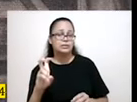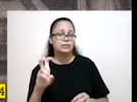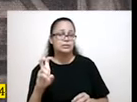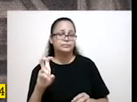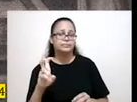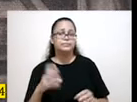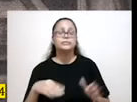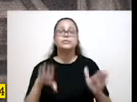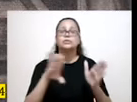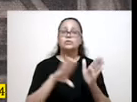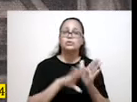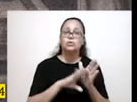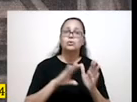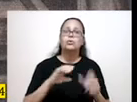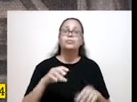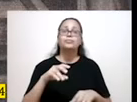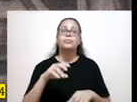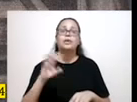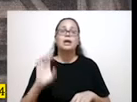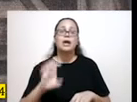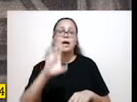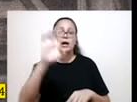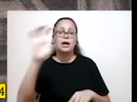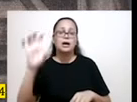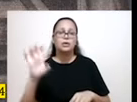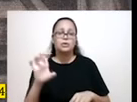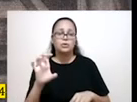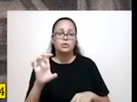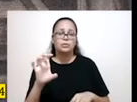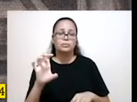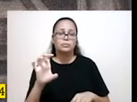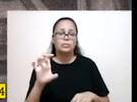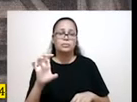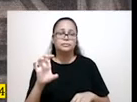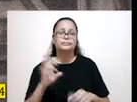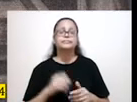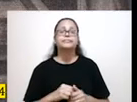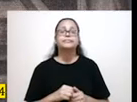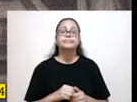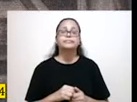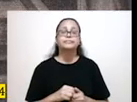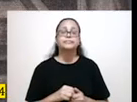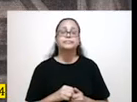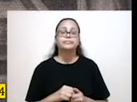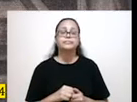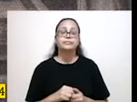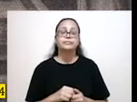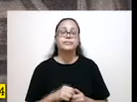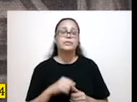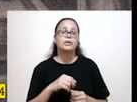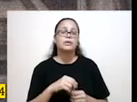chinesa chegada à Europa foi aperfeiçoada pelo inventor e gráfico Johannes Gutenberg.